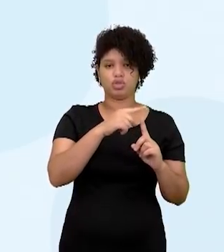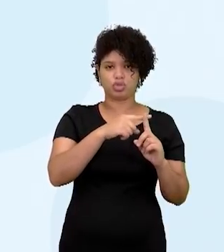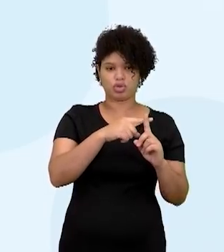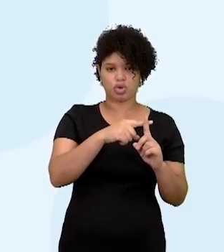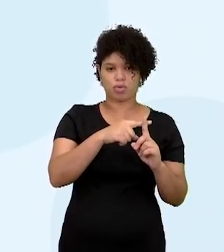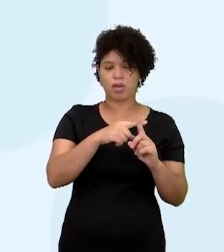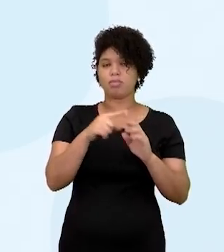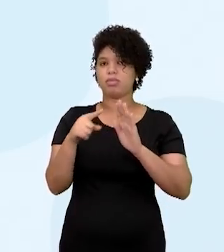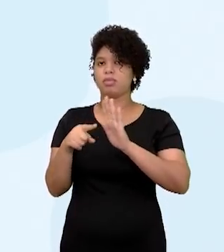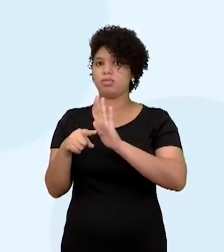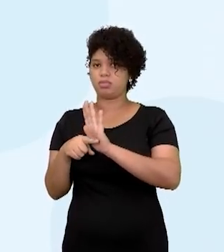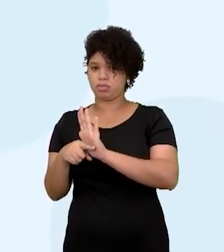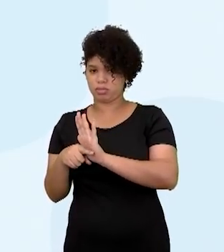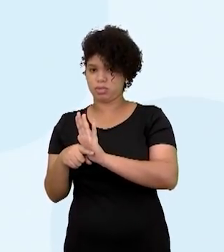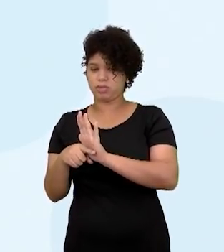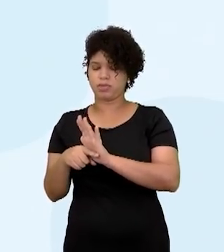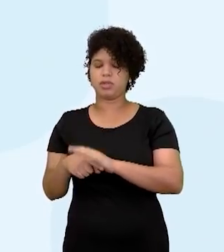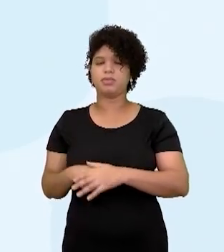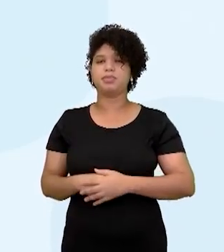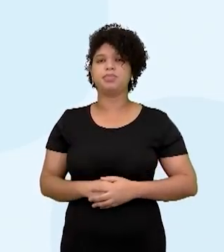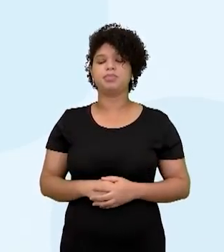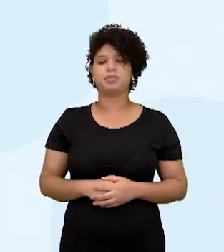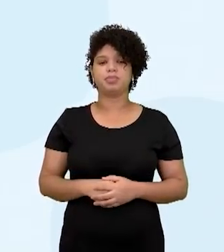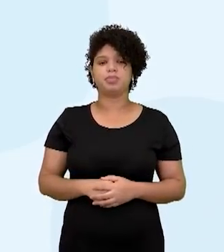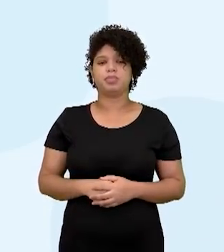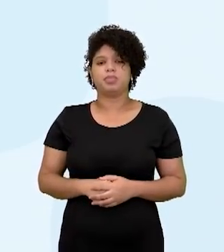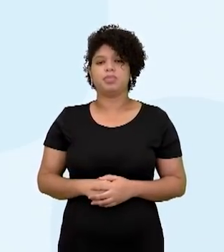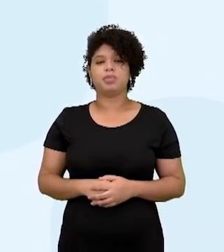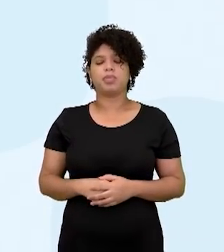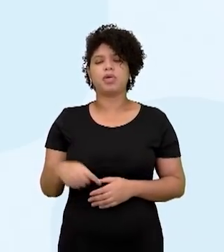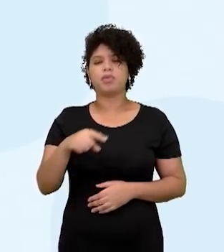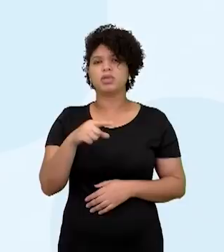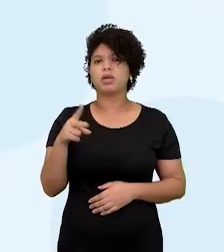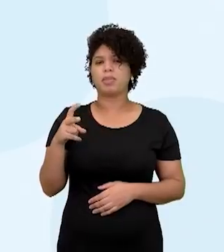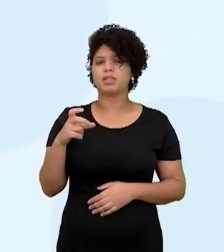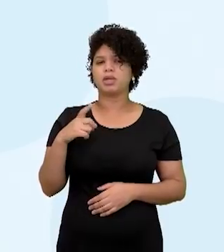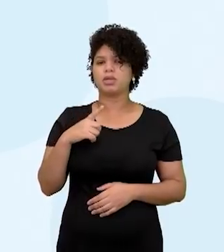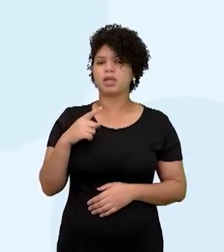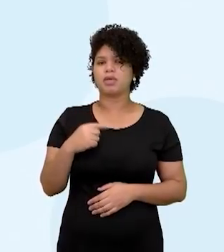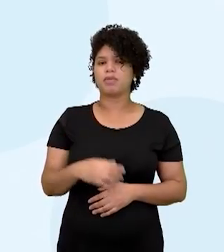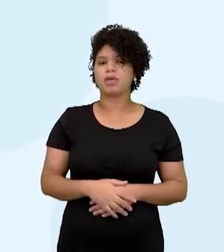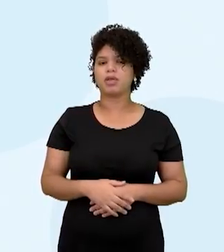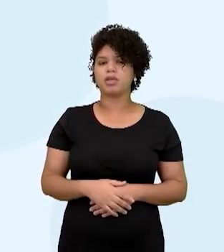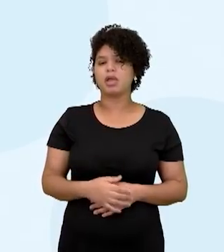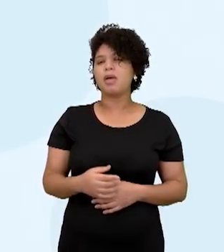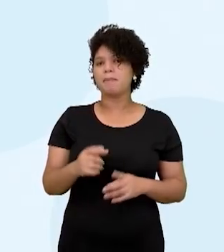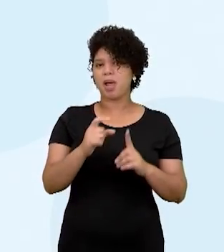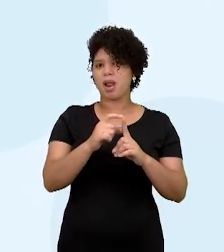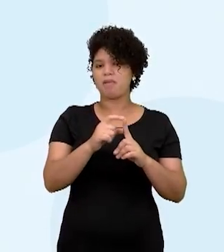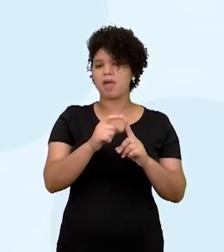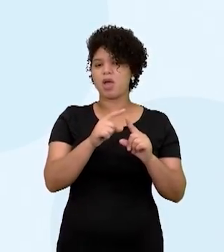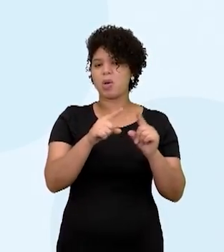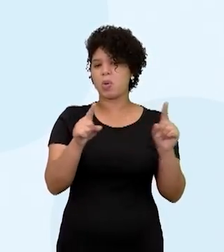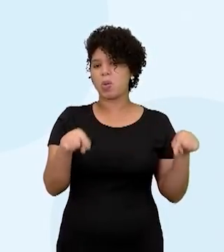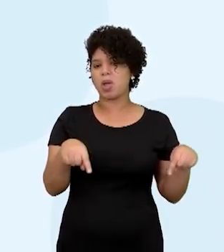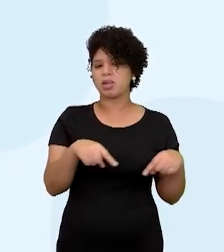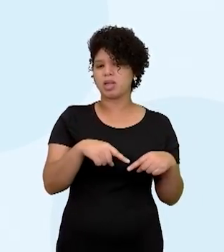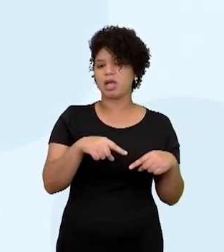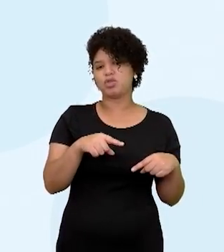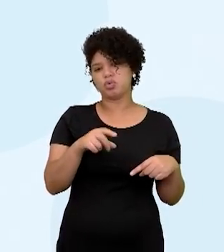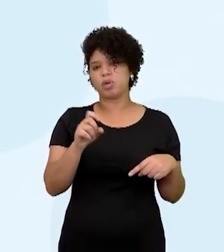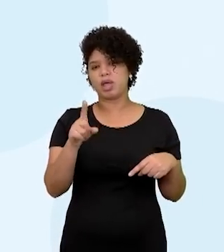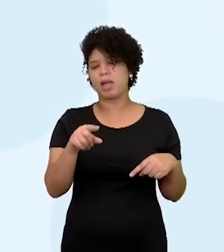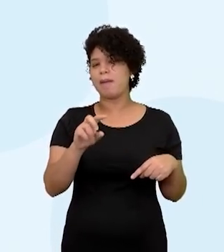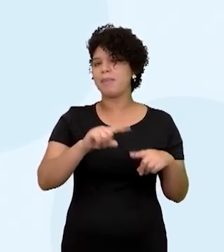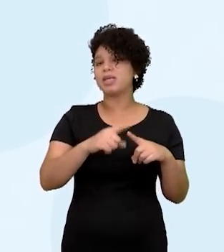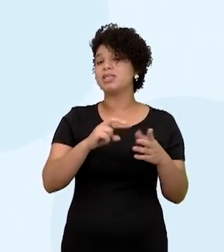e o quadrado da diferença de dois termos. Quero que você observe que o nome quadrado e quadrado é igual. O que tem de diferente? Um